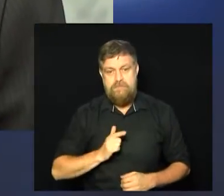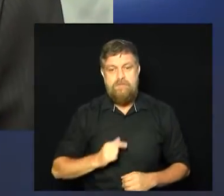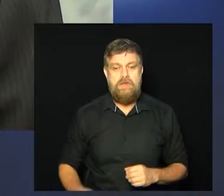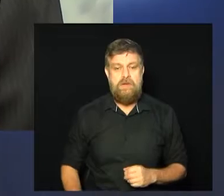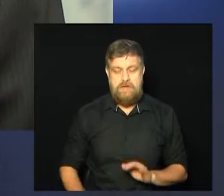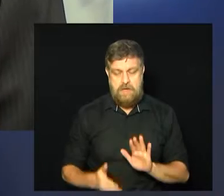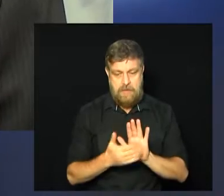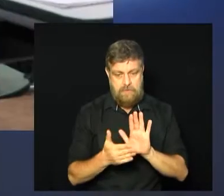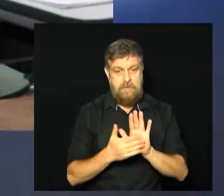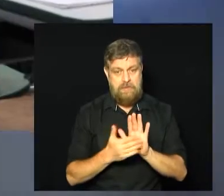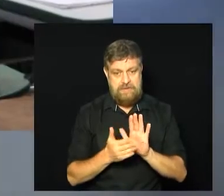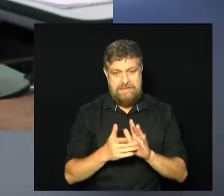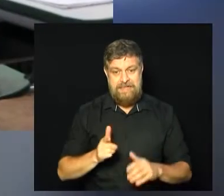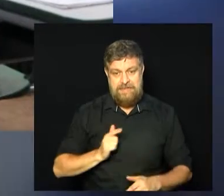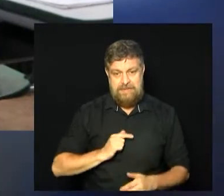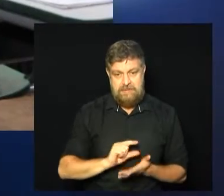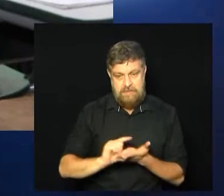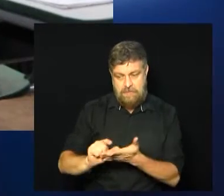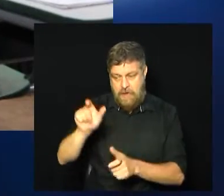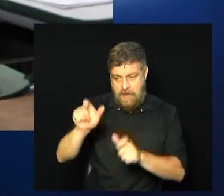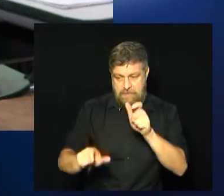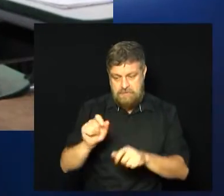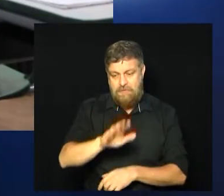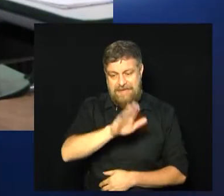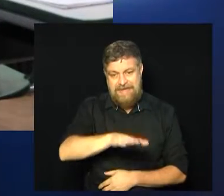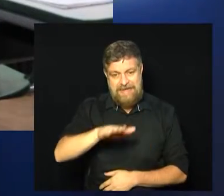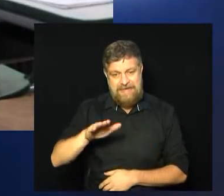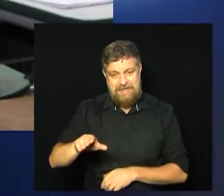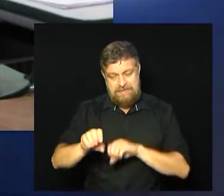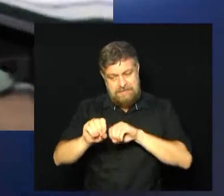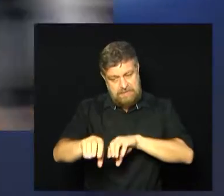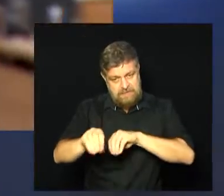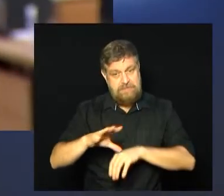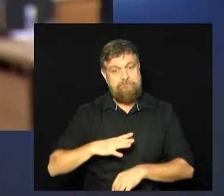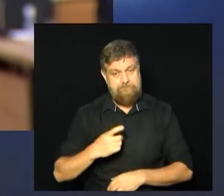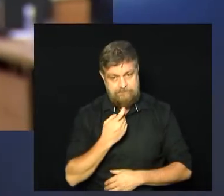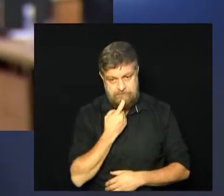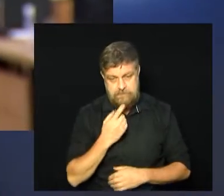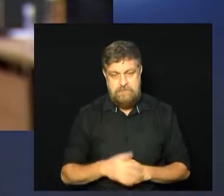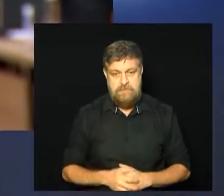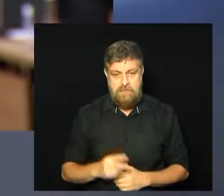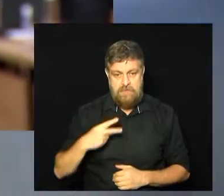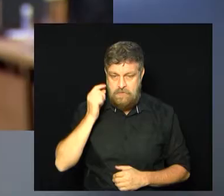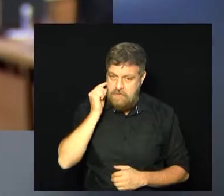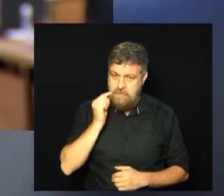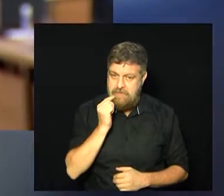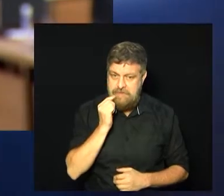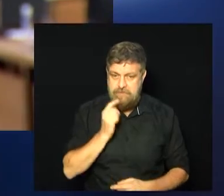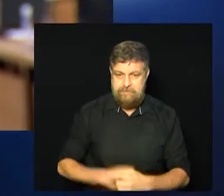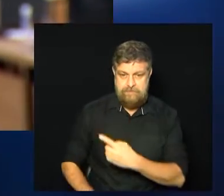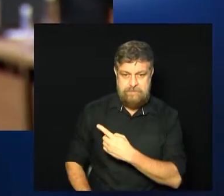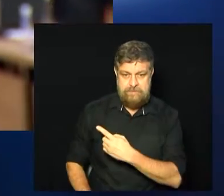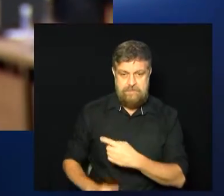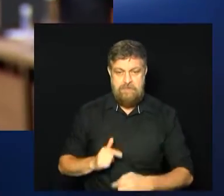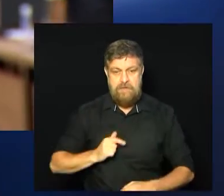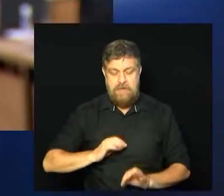Voucher Escolar para facilitar o acesso à educação de crianças na cidade. Vereador Marcelo Silva protocola